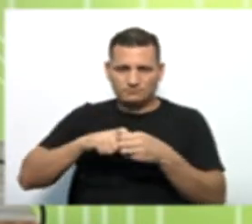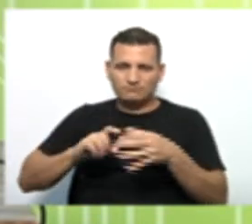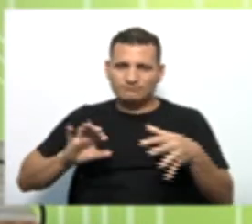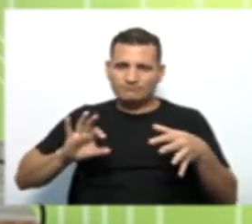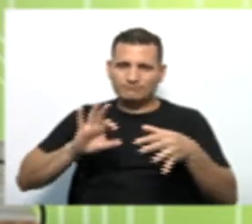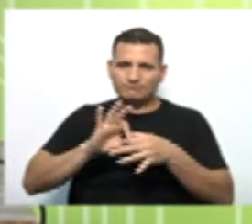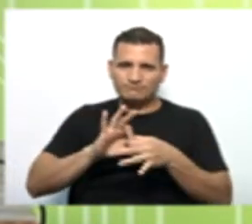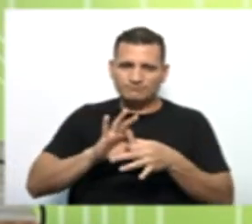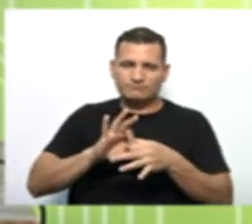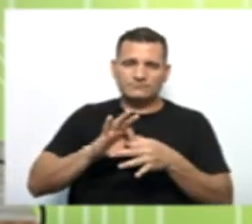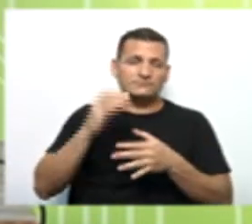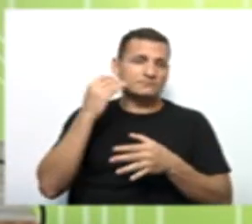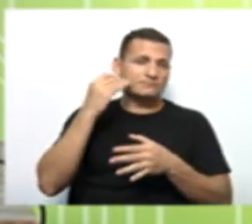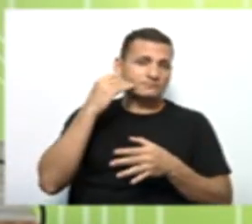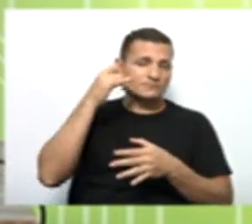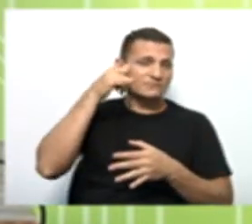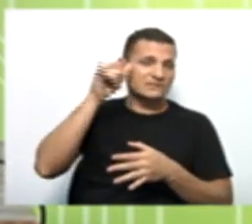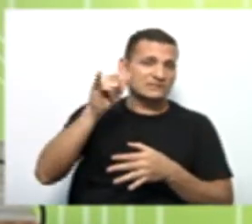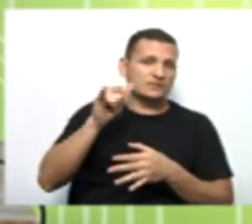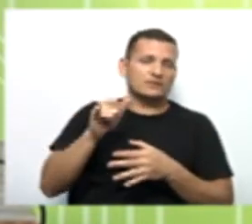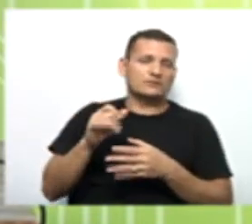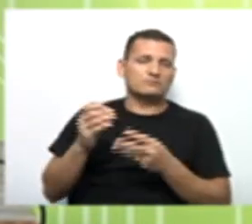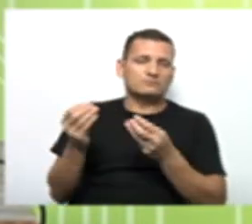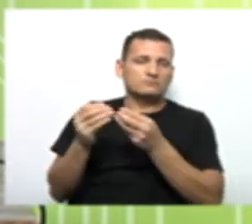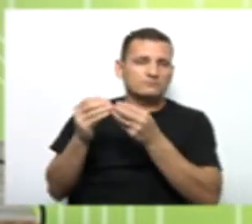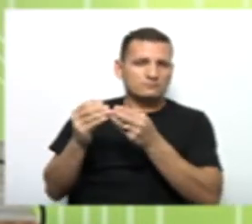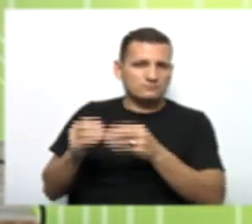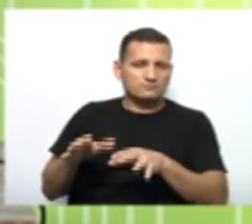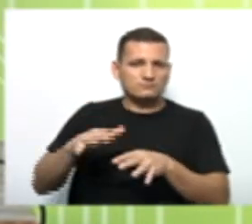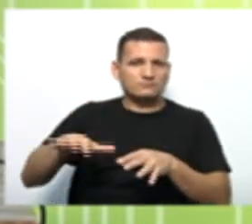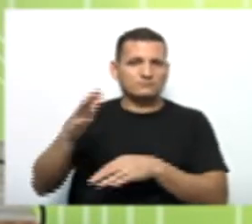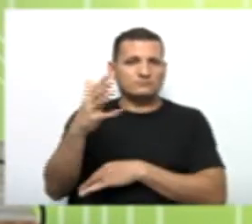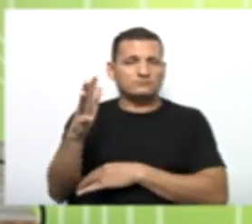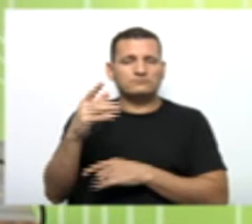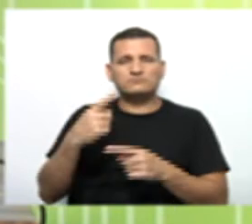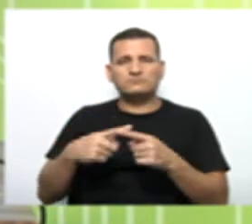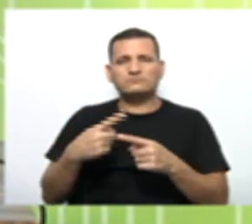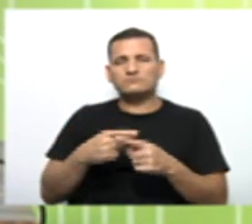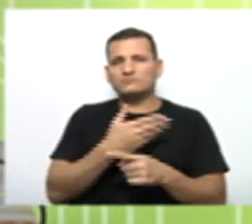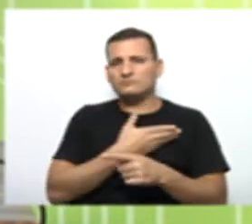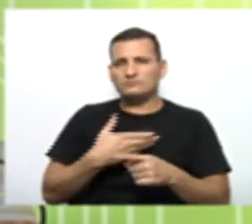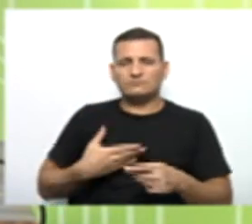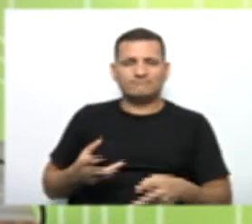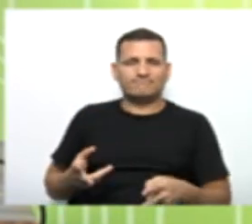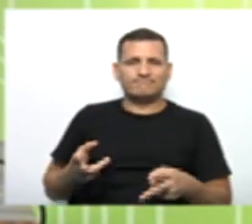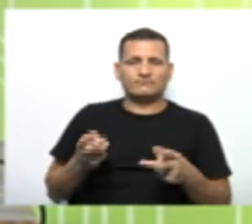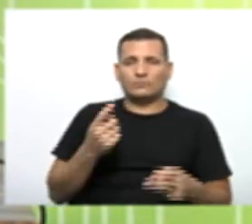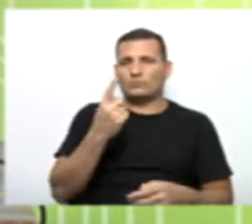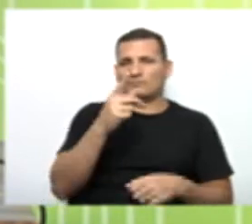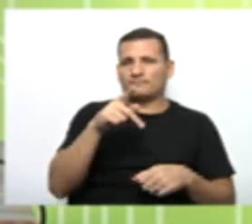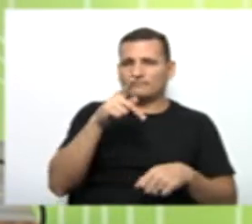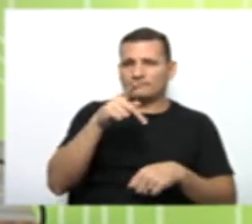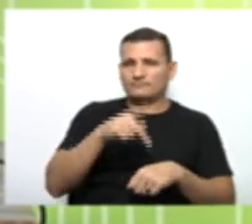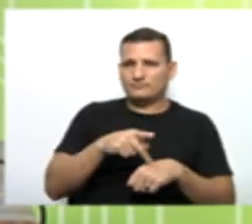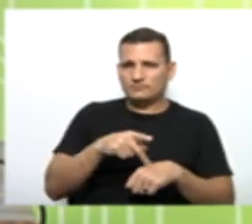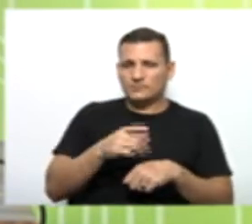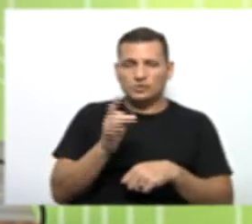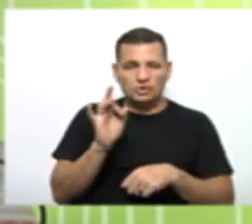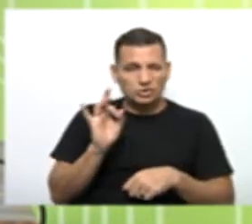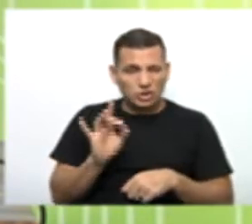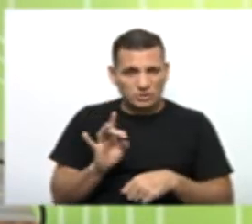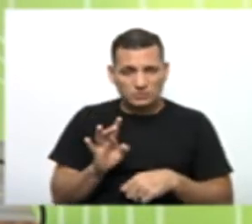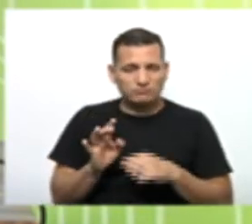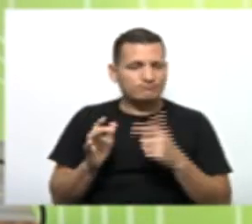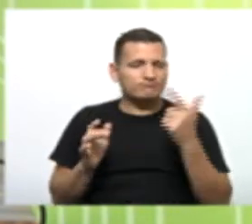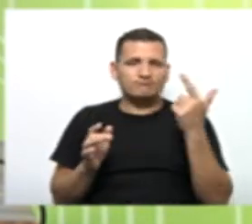quê? Esses governos perceberam que um país sozinho, um só governo sozinho, não conseguiria frear a degradação ambiental.